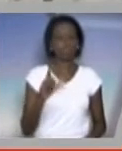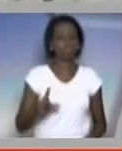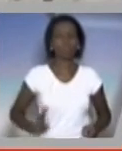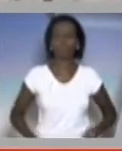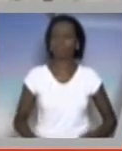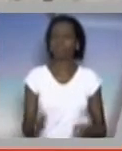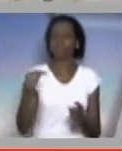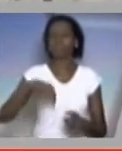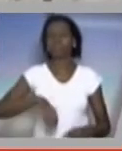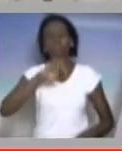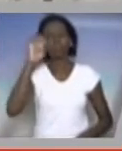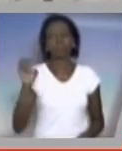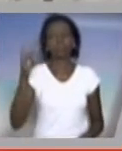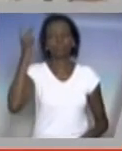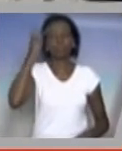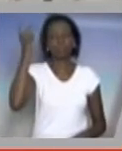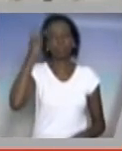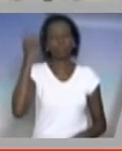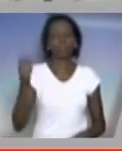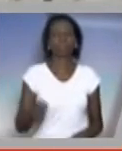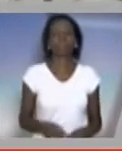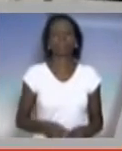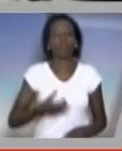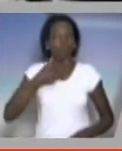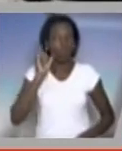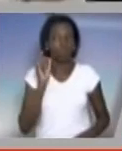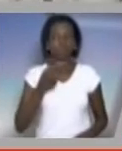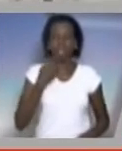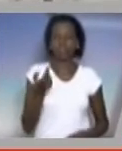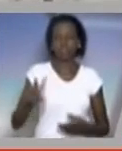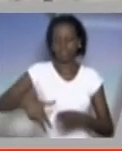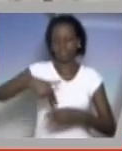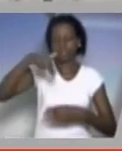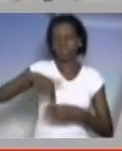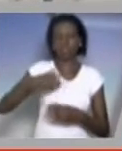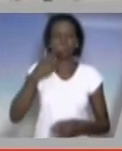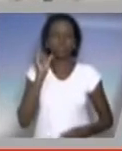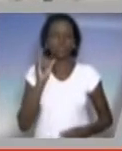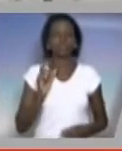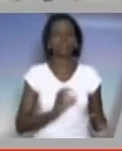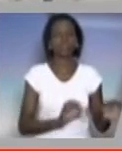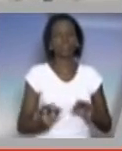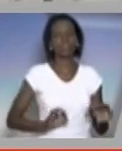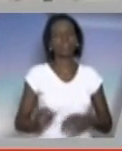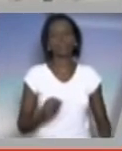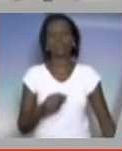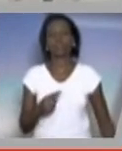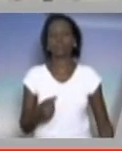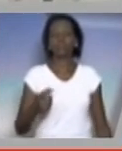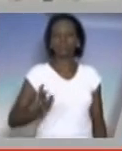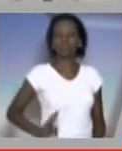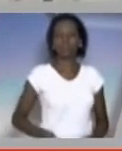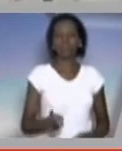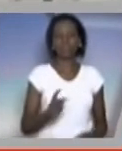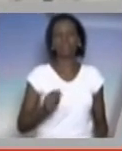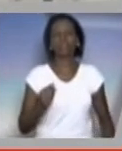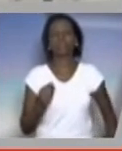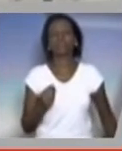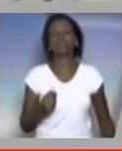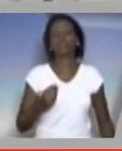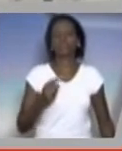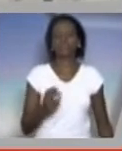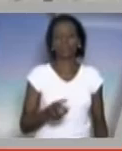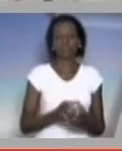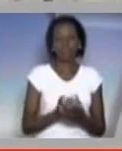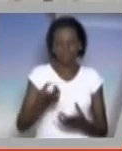o que eu disse ontem aqui na tribuna, a reorganização disfarçada, que continua, e nós queremos que o Ministério Público investigue.